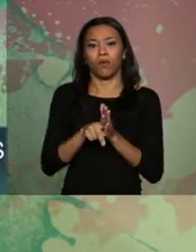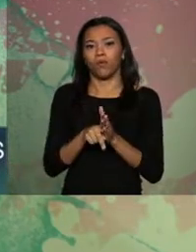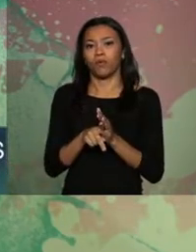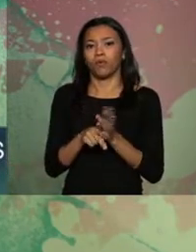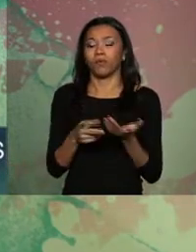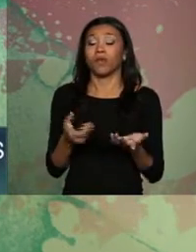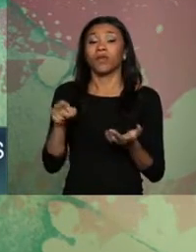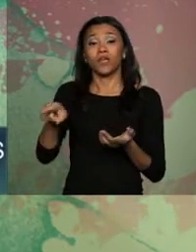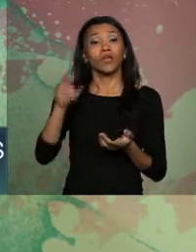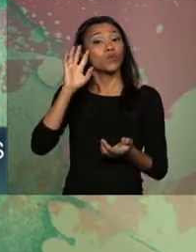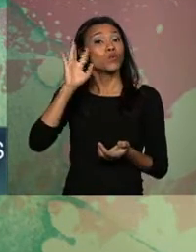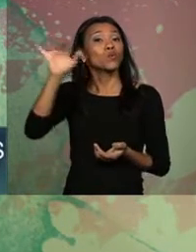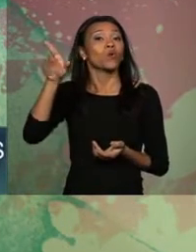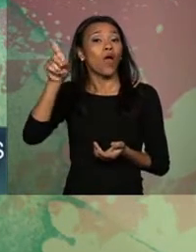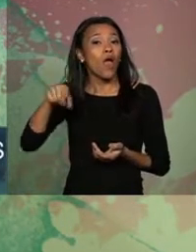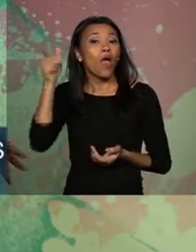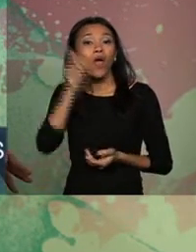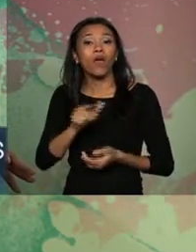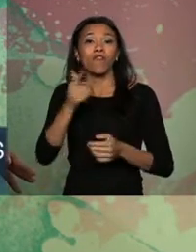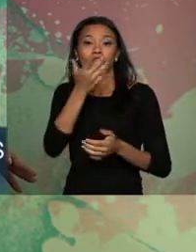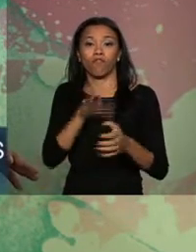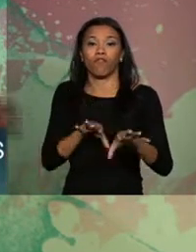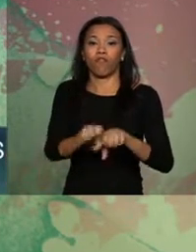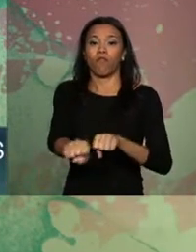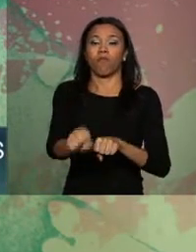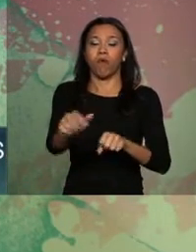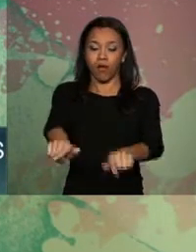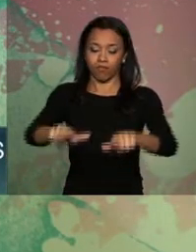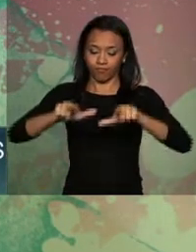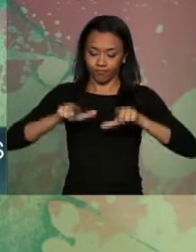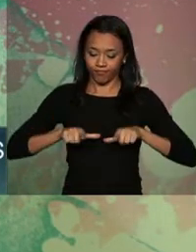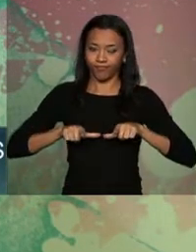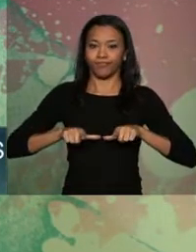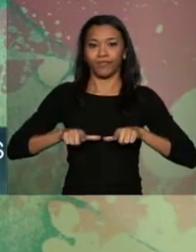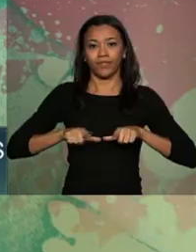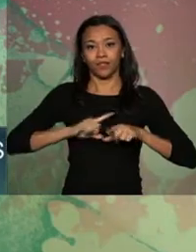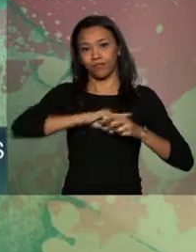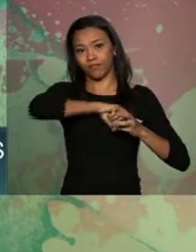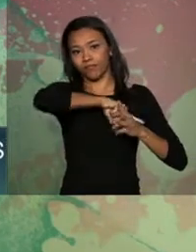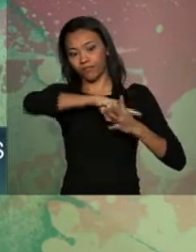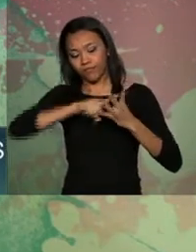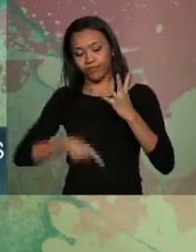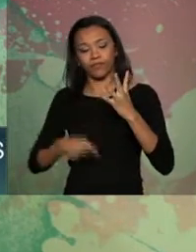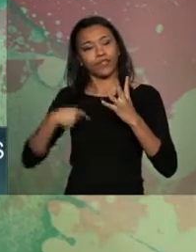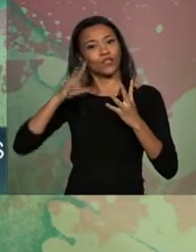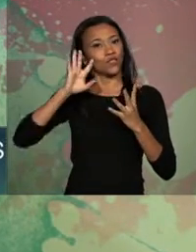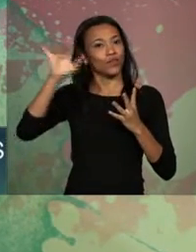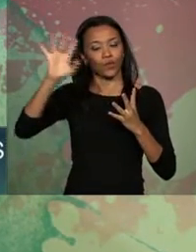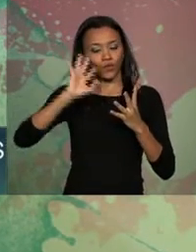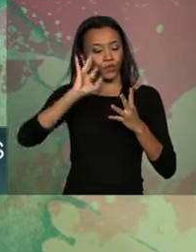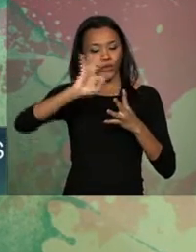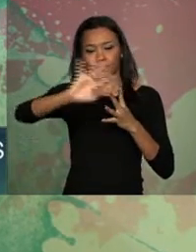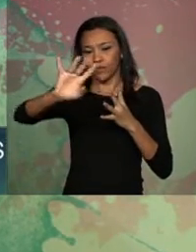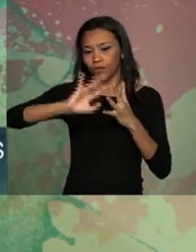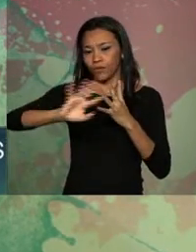o sonho do diploma. São 4 sonhos muito importantes que sempre se articulam. O